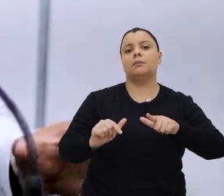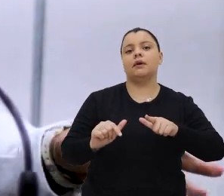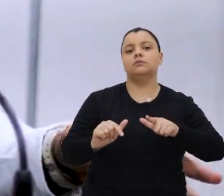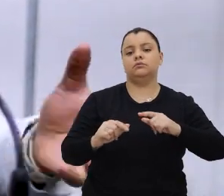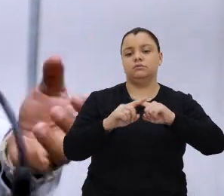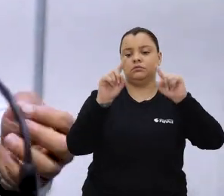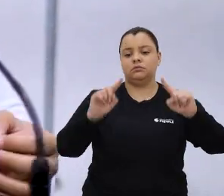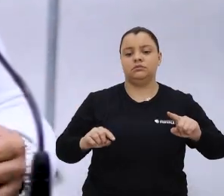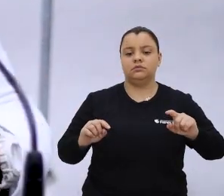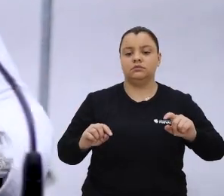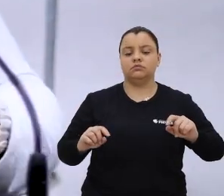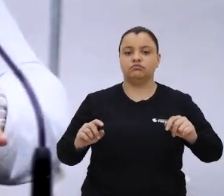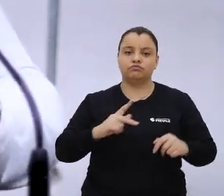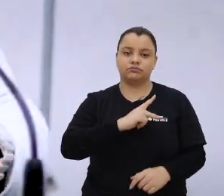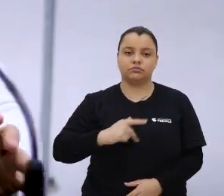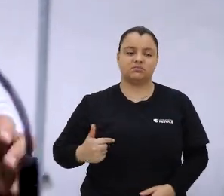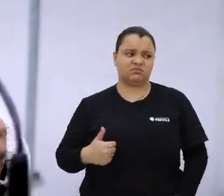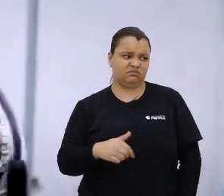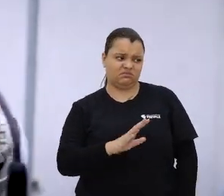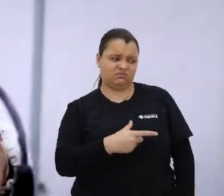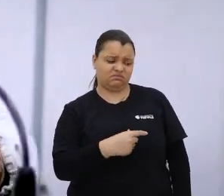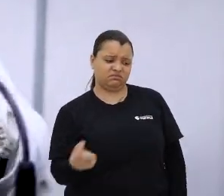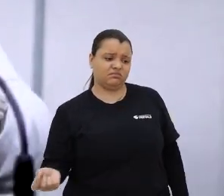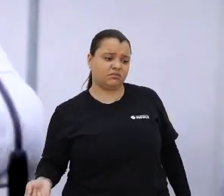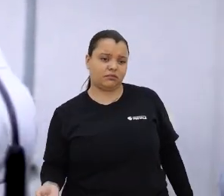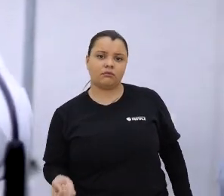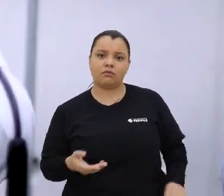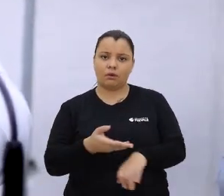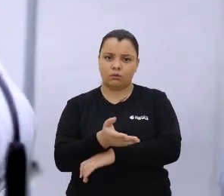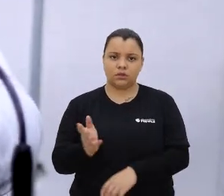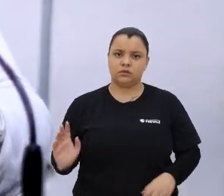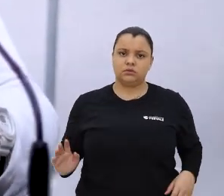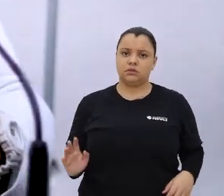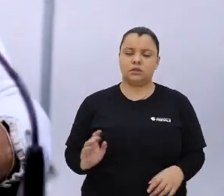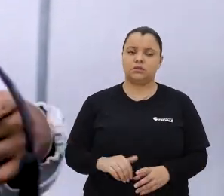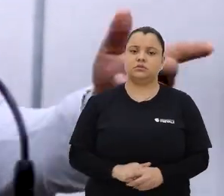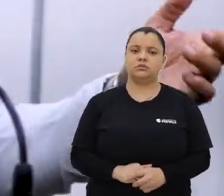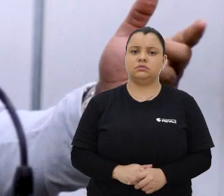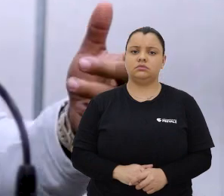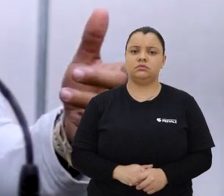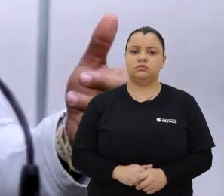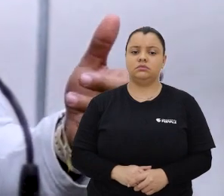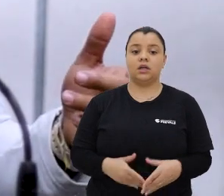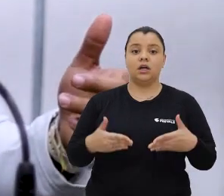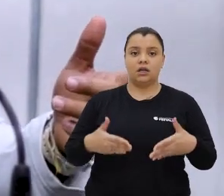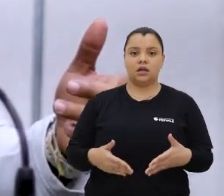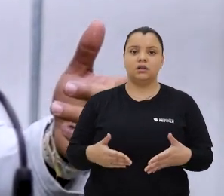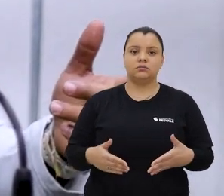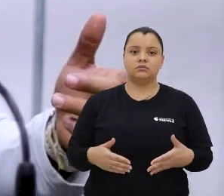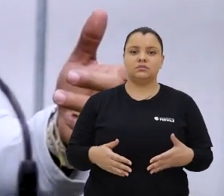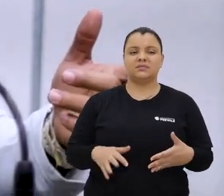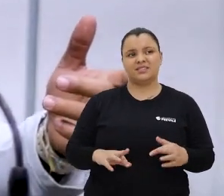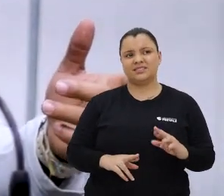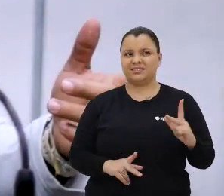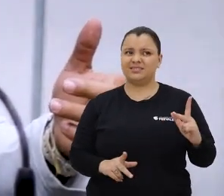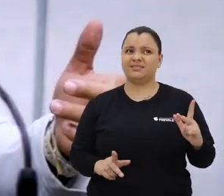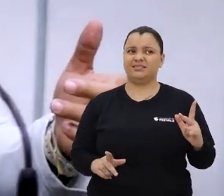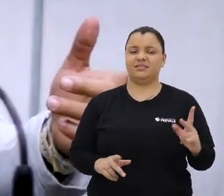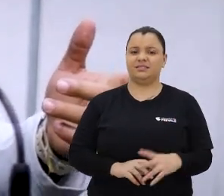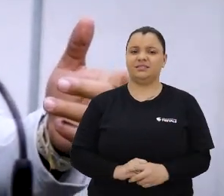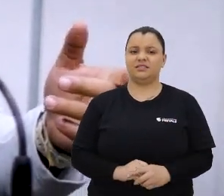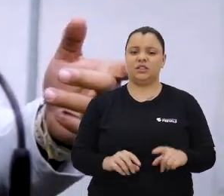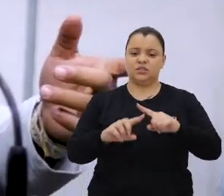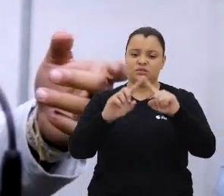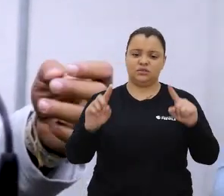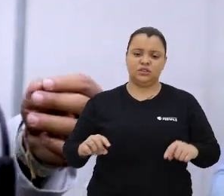Né? Daqui ninguém me tira. Né? Eu entrei aqui a partir de um... que hoje é tão rechaçado. Sim. É verdade. Né? O